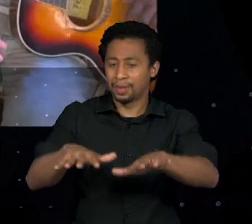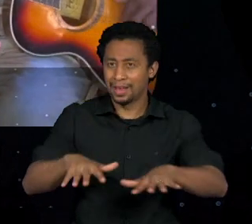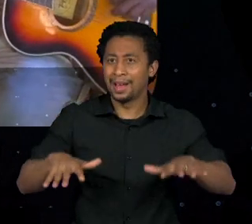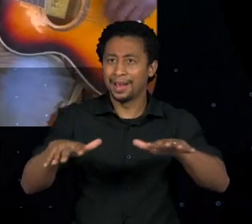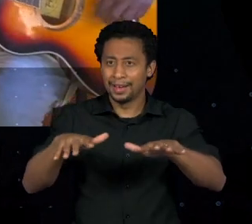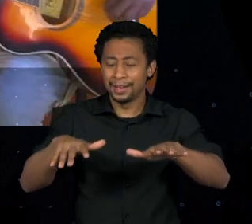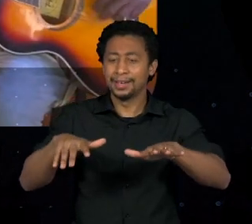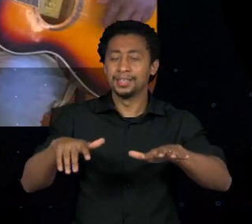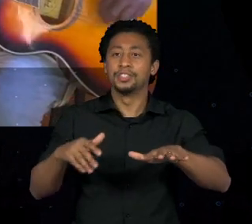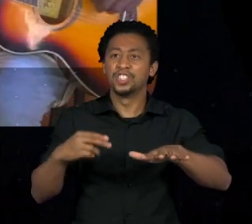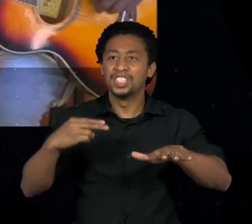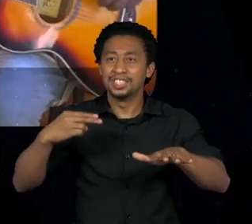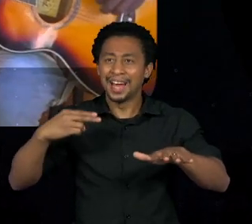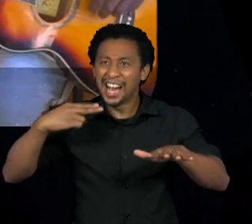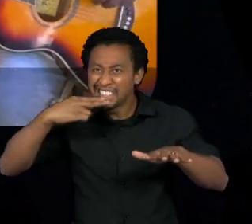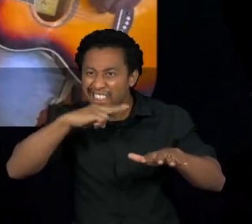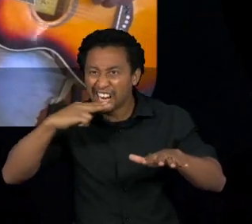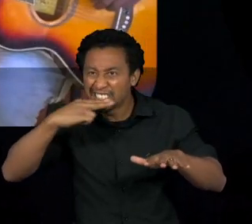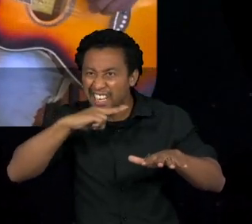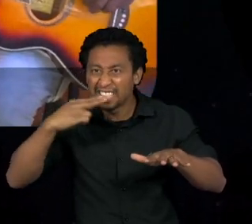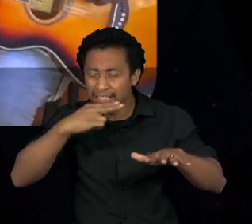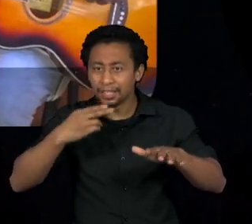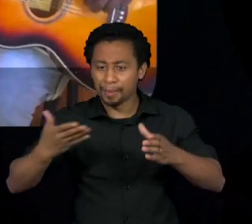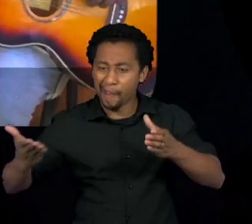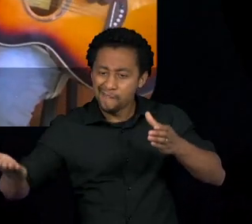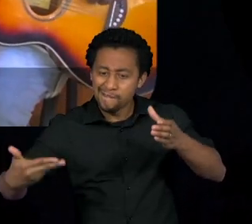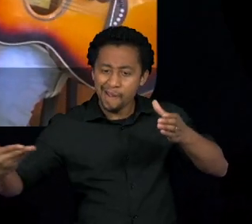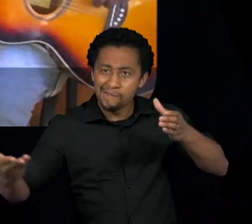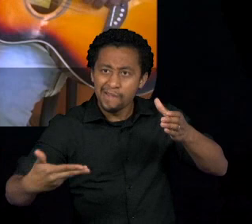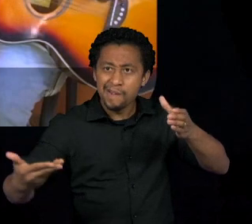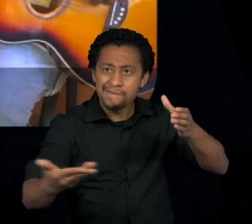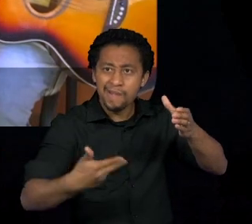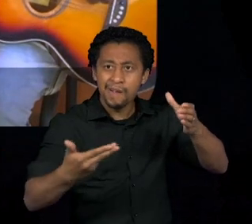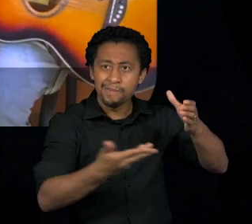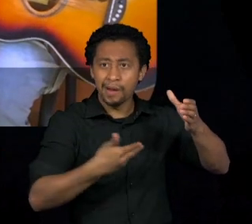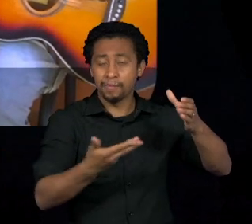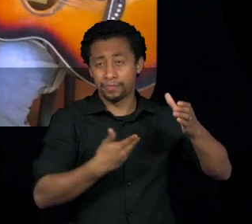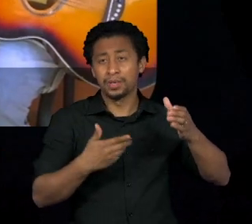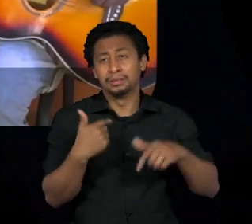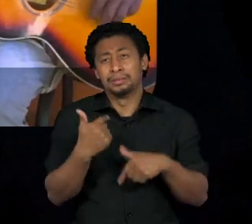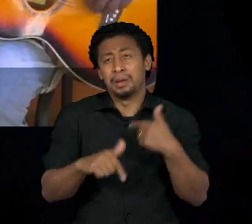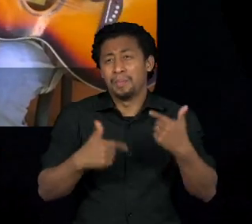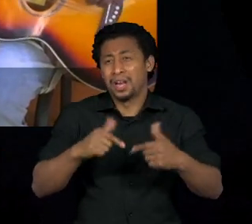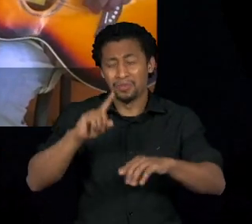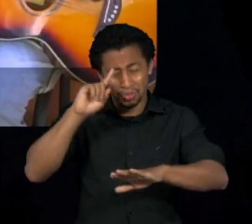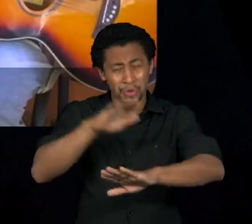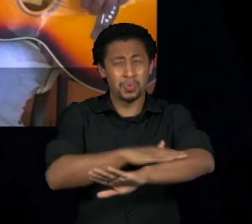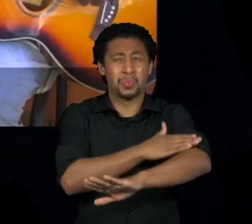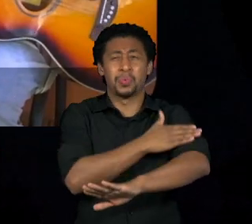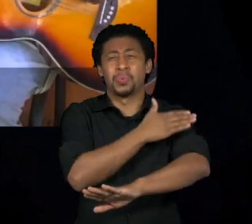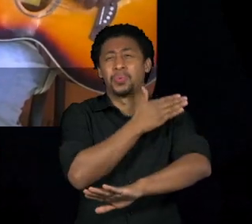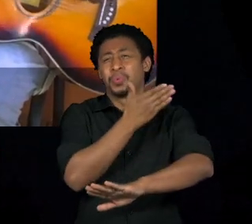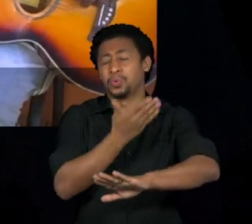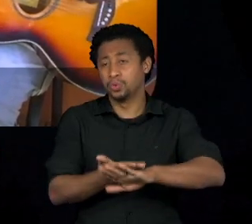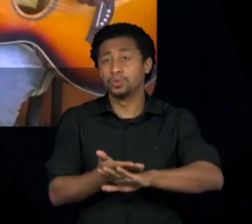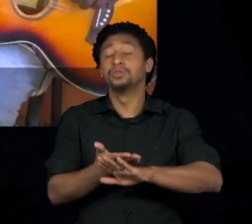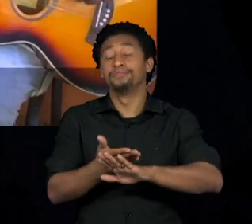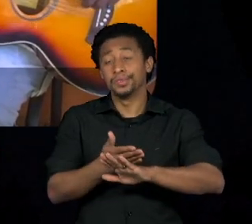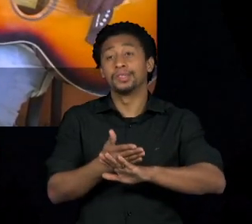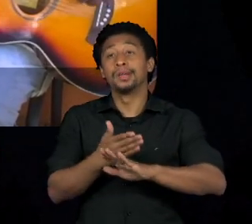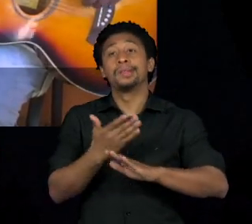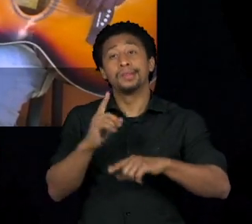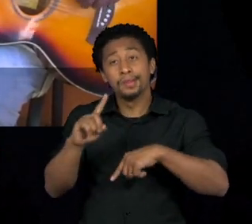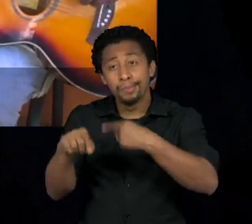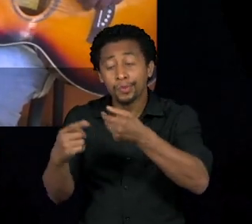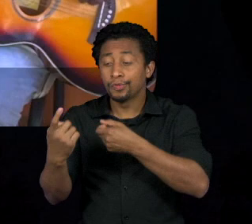Paulo. Então você imagina, você tá lá debaixo do sol, você corta a cana, você chega em casa cansado, e ele tinha sempre muitas cãibras, muito cansaço. Mas eu morei